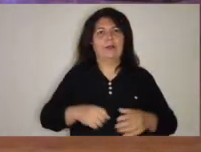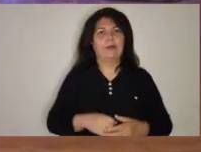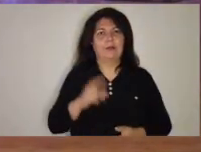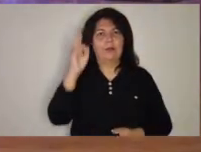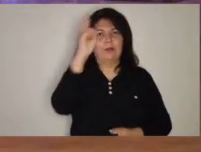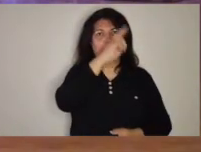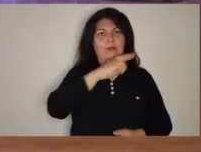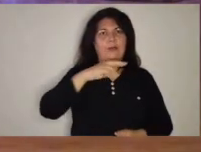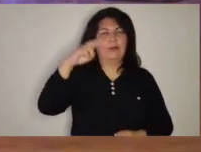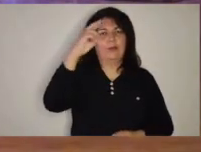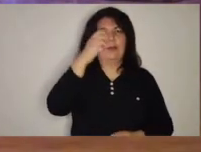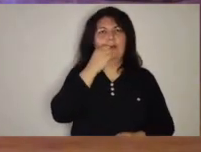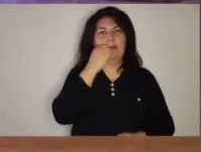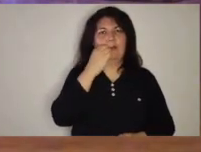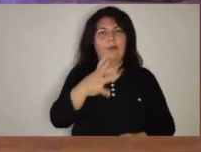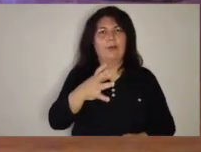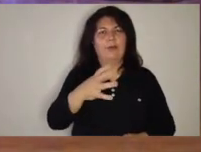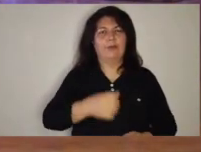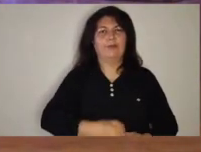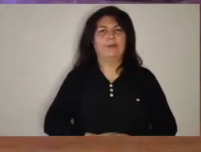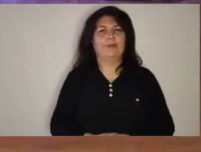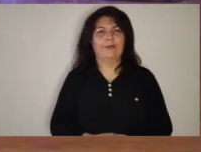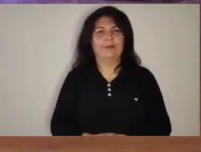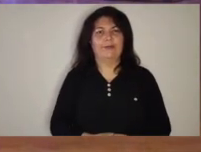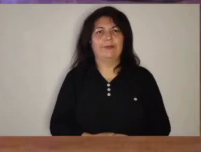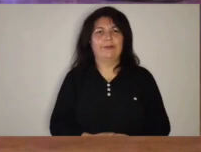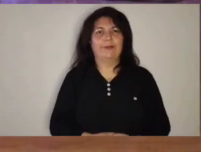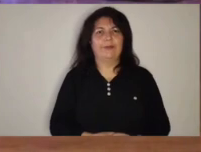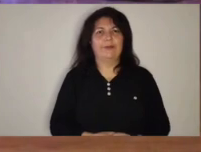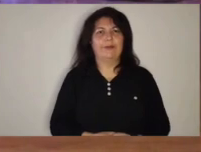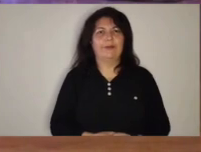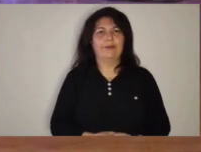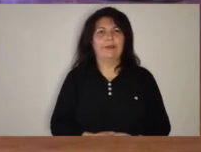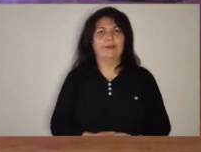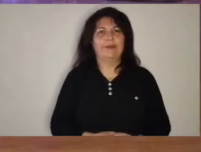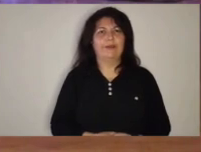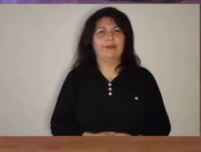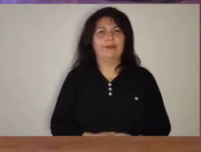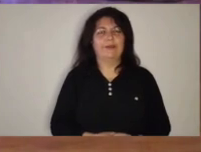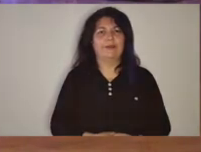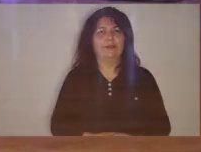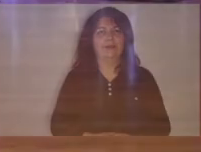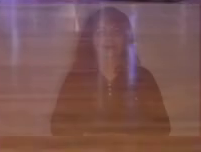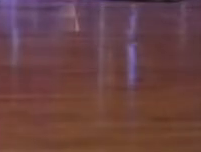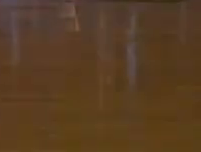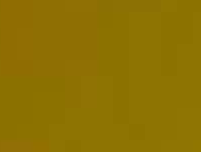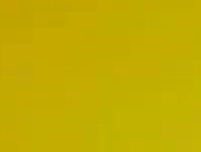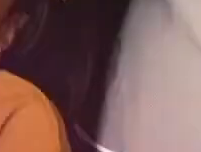Assim, contribui na casa do nosso Deus. Deus abençoe a todos e um ótimo domingo.